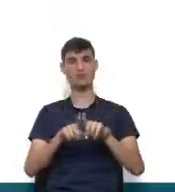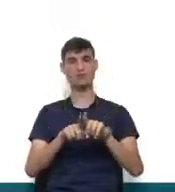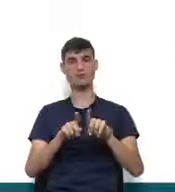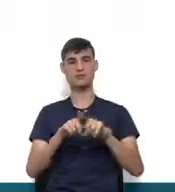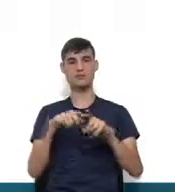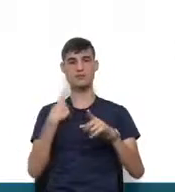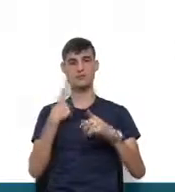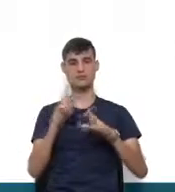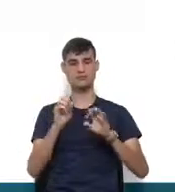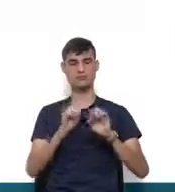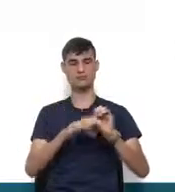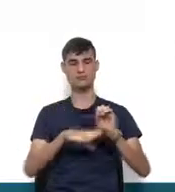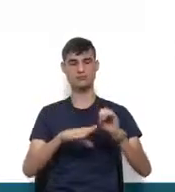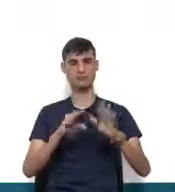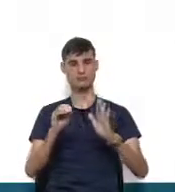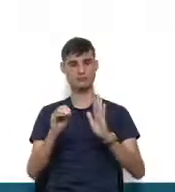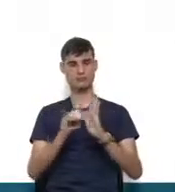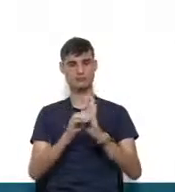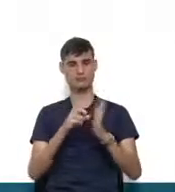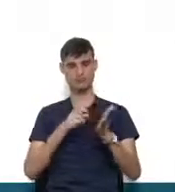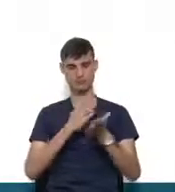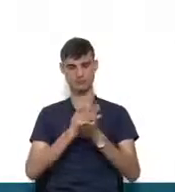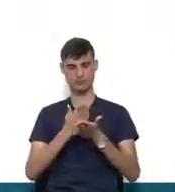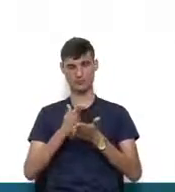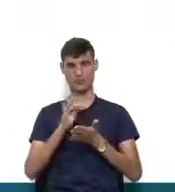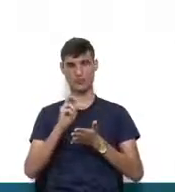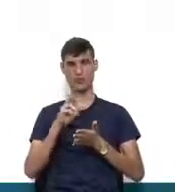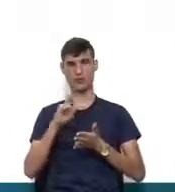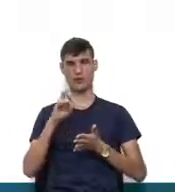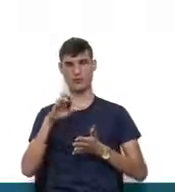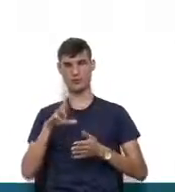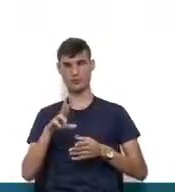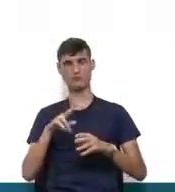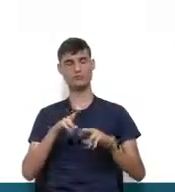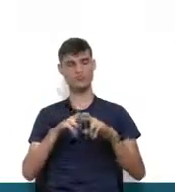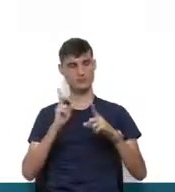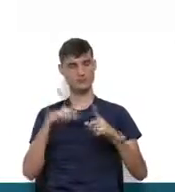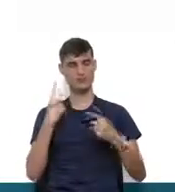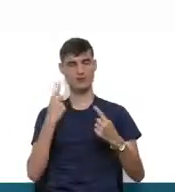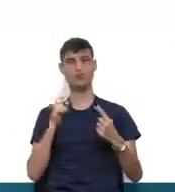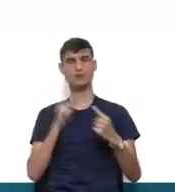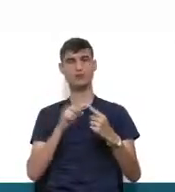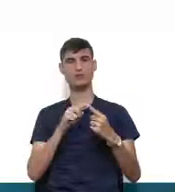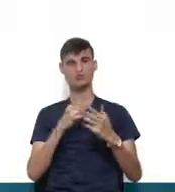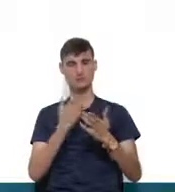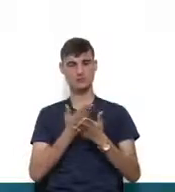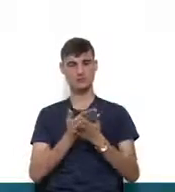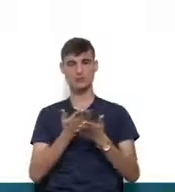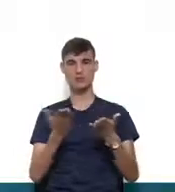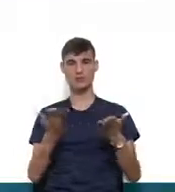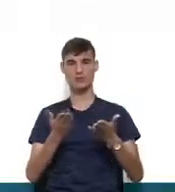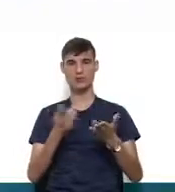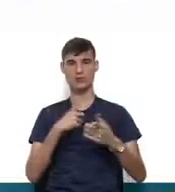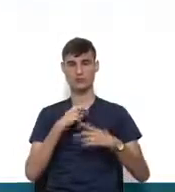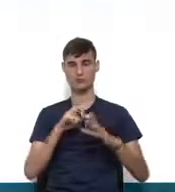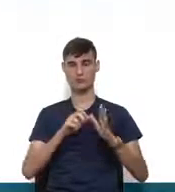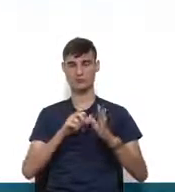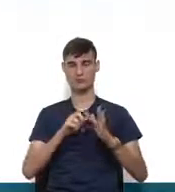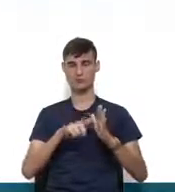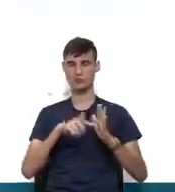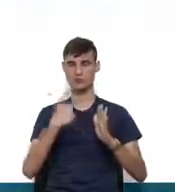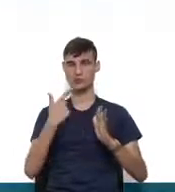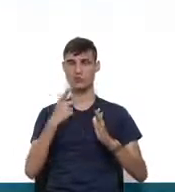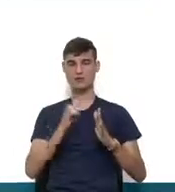as aplicações das séries de Fourier. Então, esse será o objetivo da nossa situação de número 2, que traz o